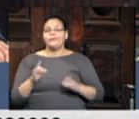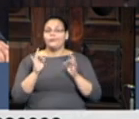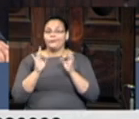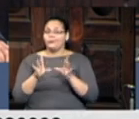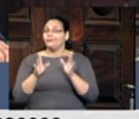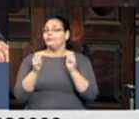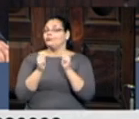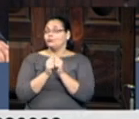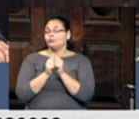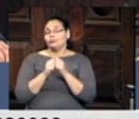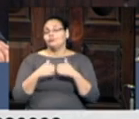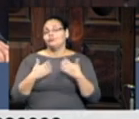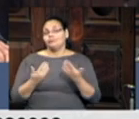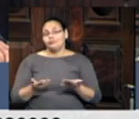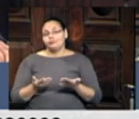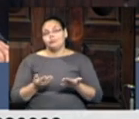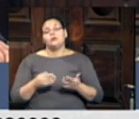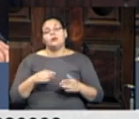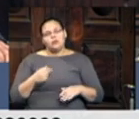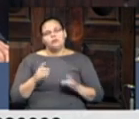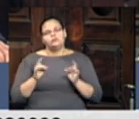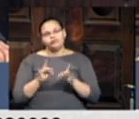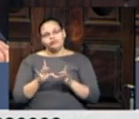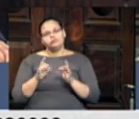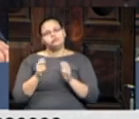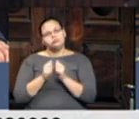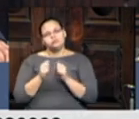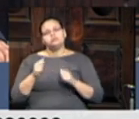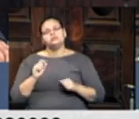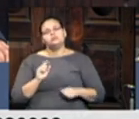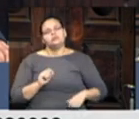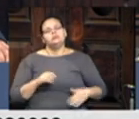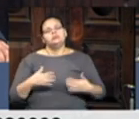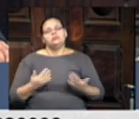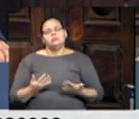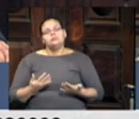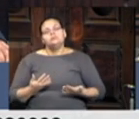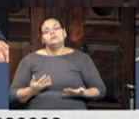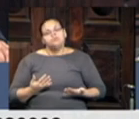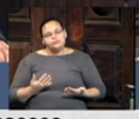junto. Isso está sendo vendido junto.